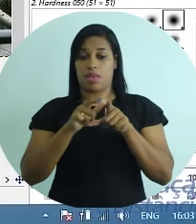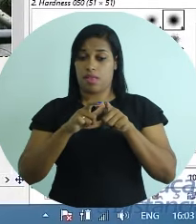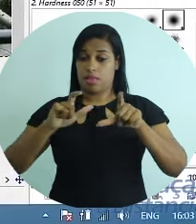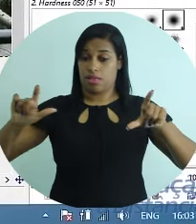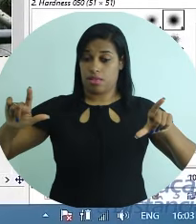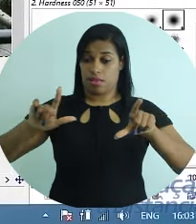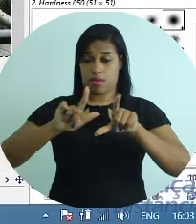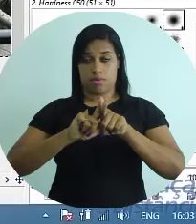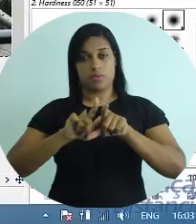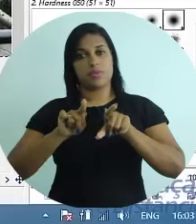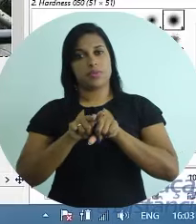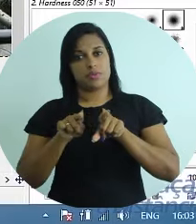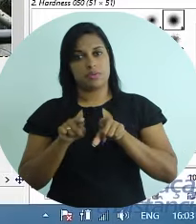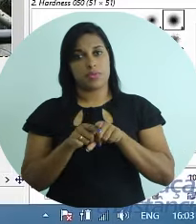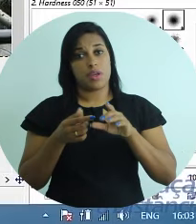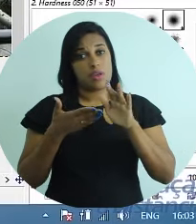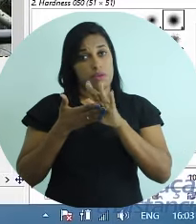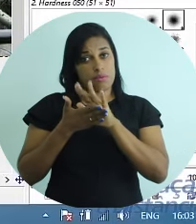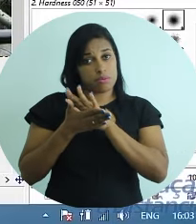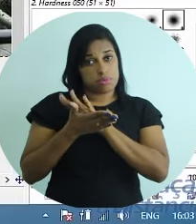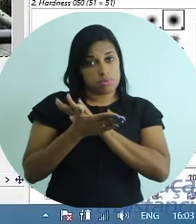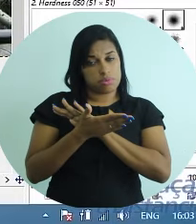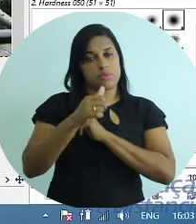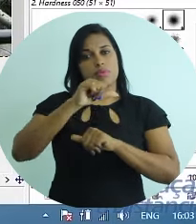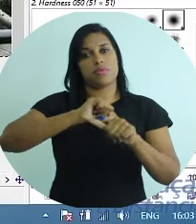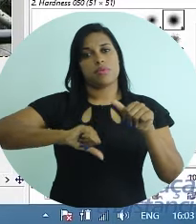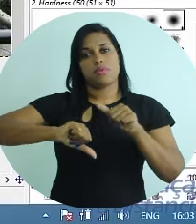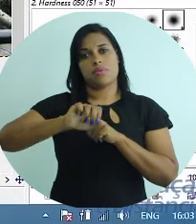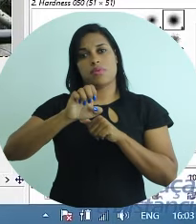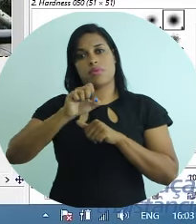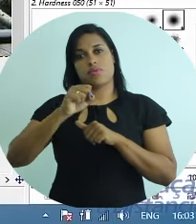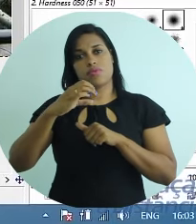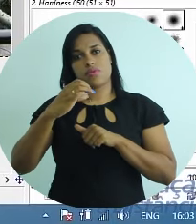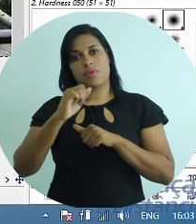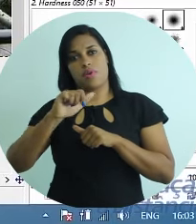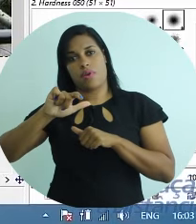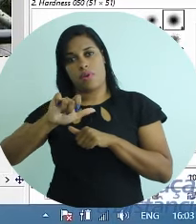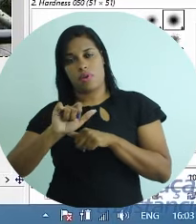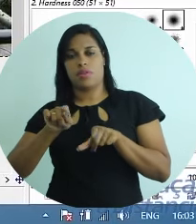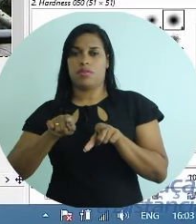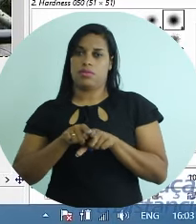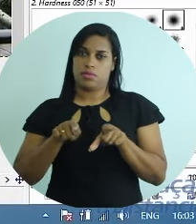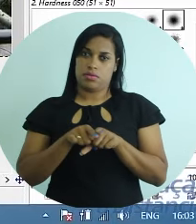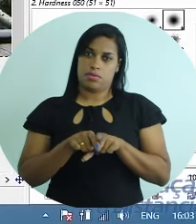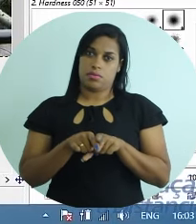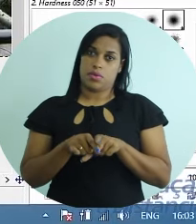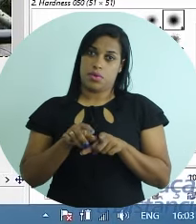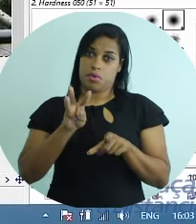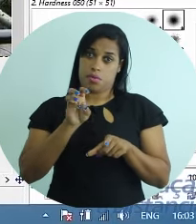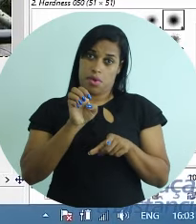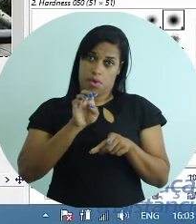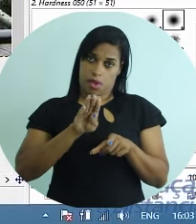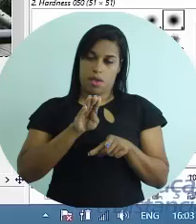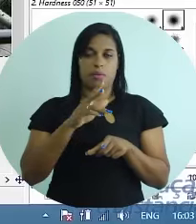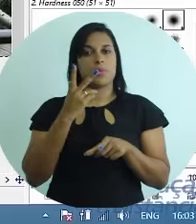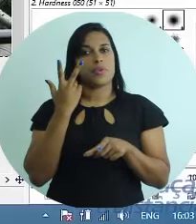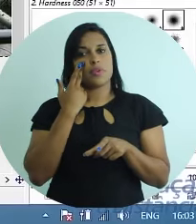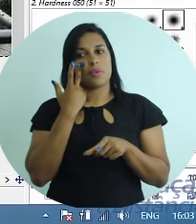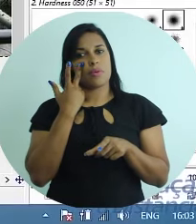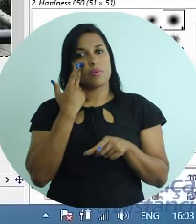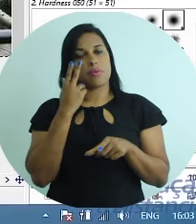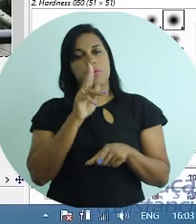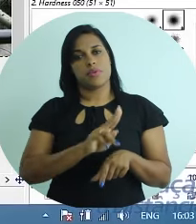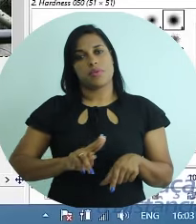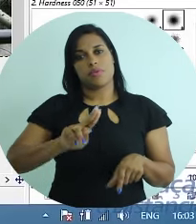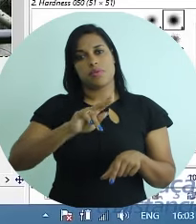exemplo, com impressão, você pode alterar aqui a escala que é usada para fazer esse redimensionamento. Mas para a web, geralmente, nós usamos